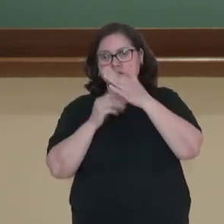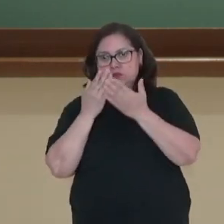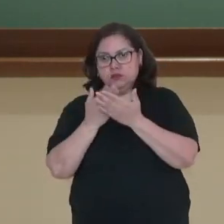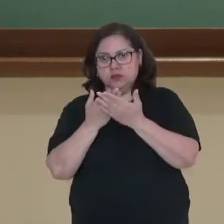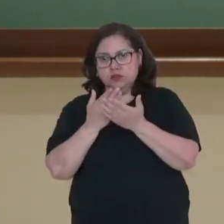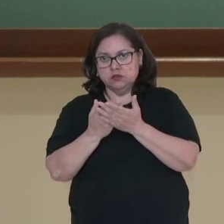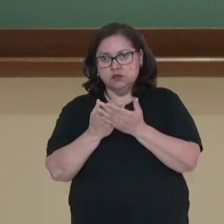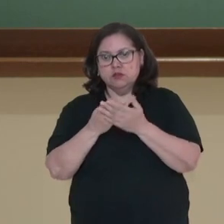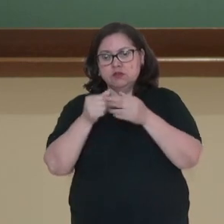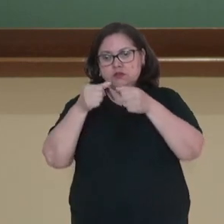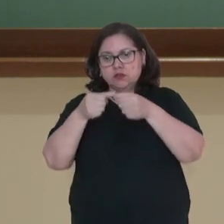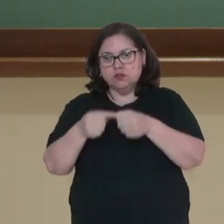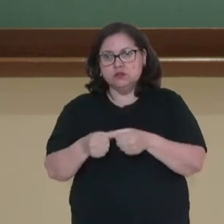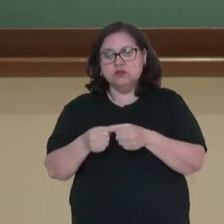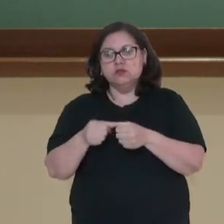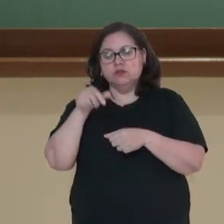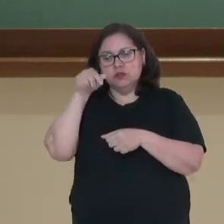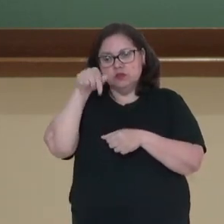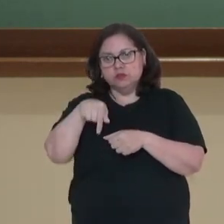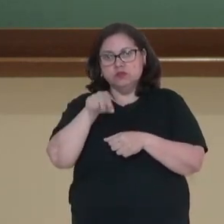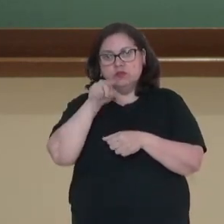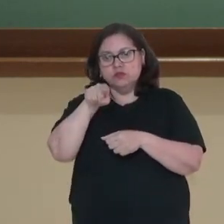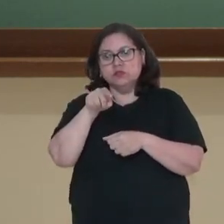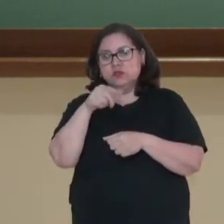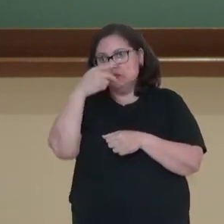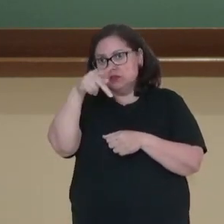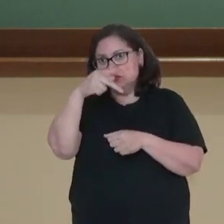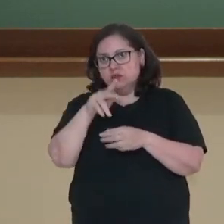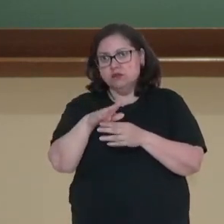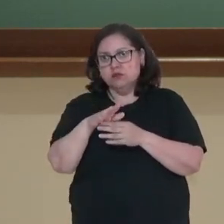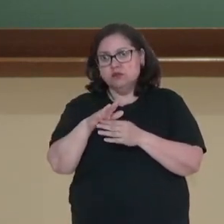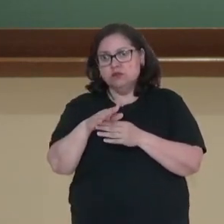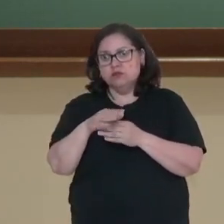Paraná ficamos por aqui, você por aí,